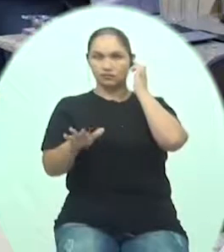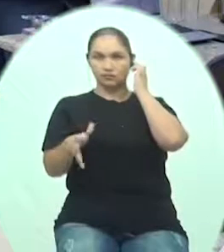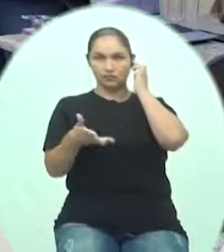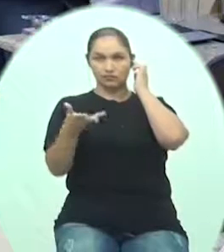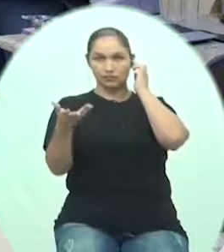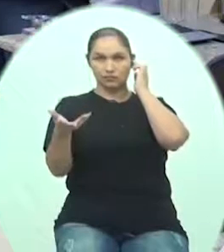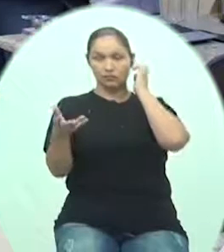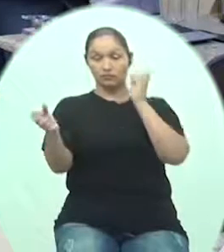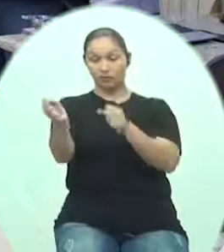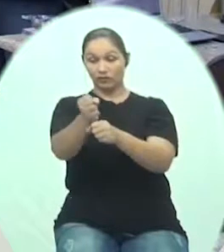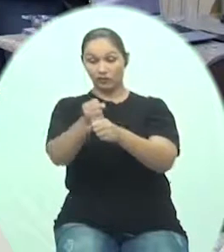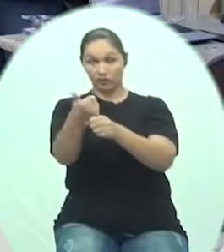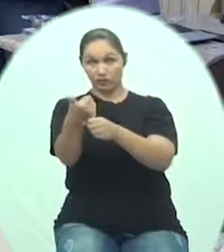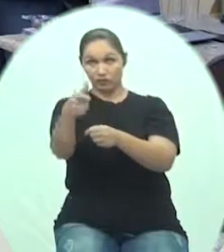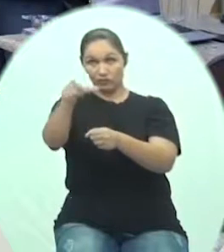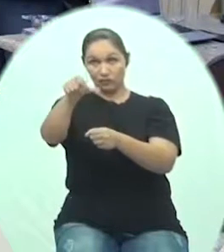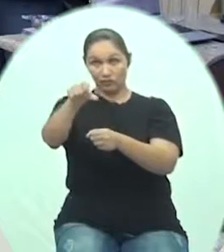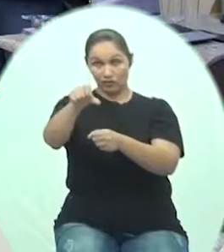de